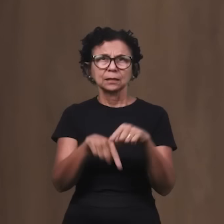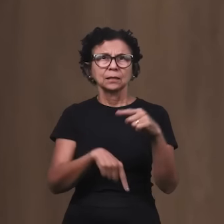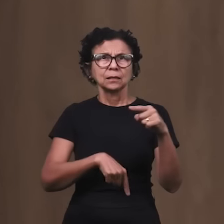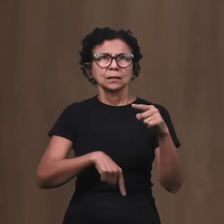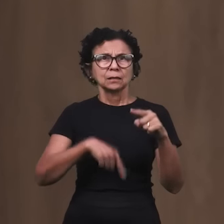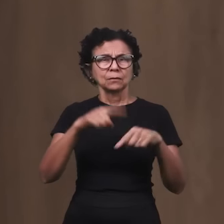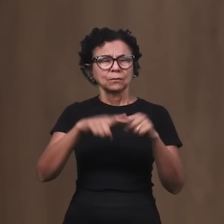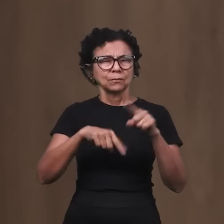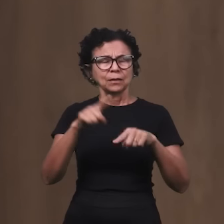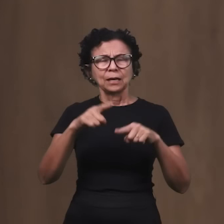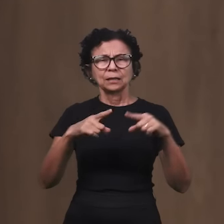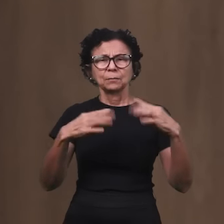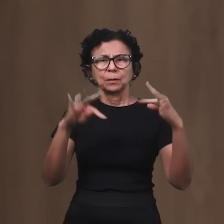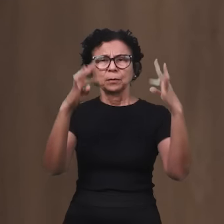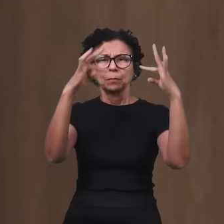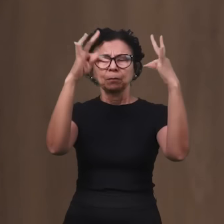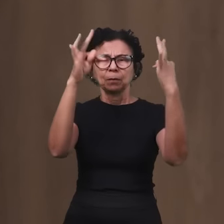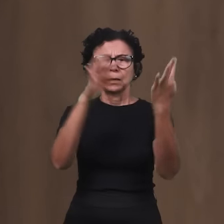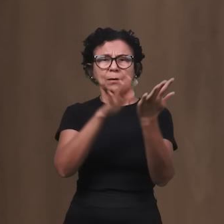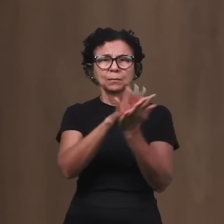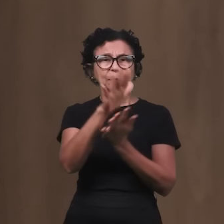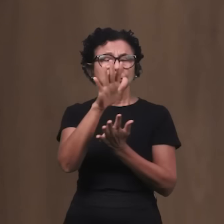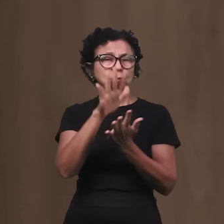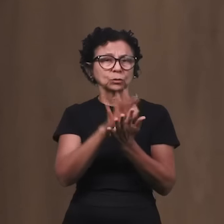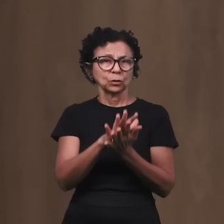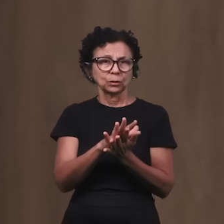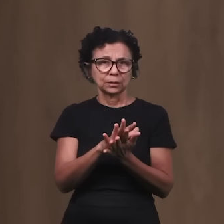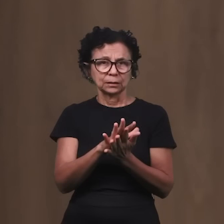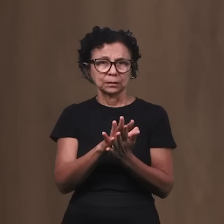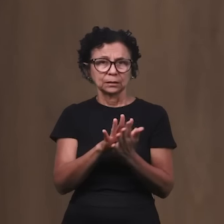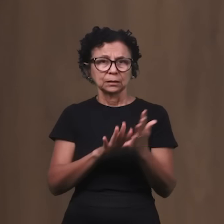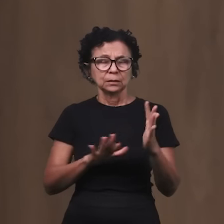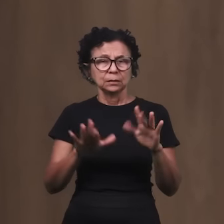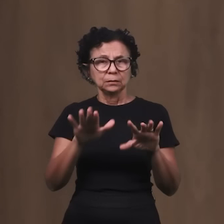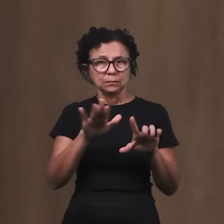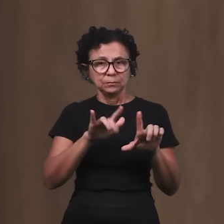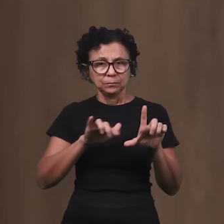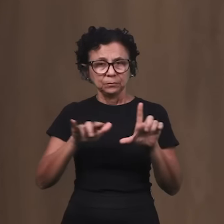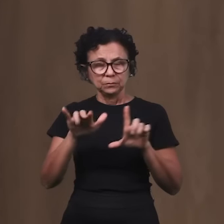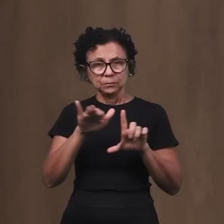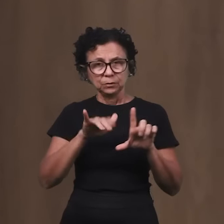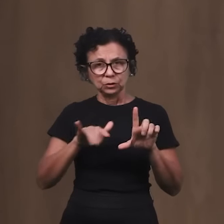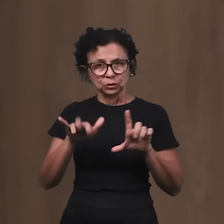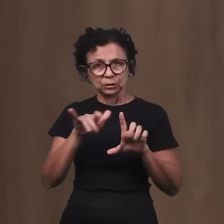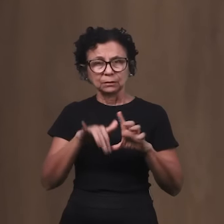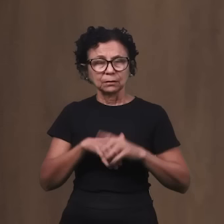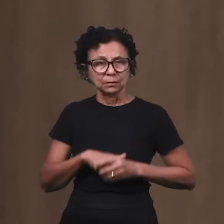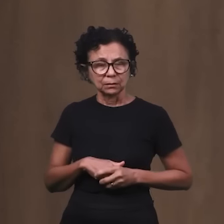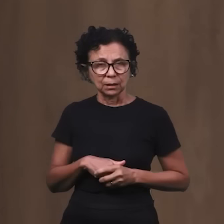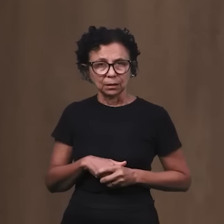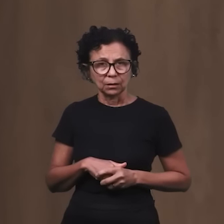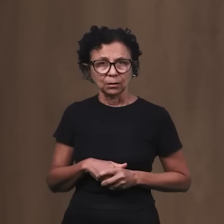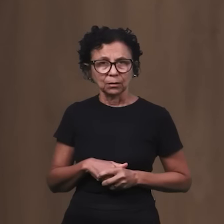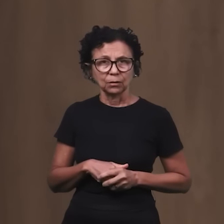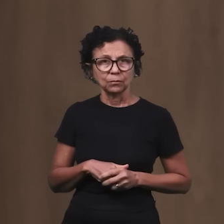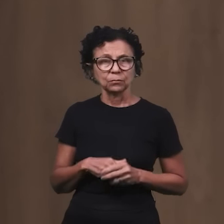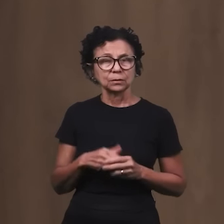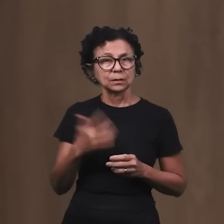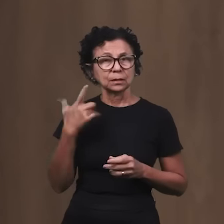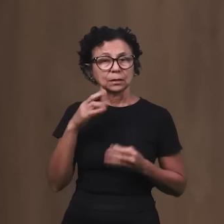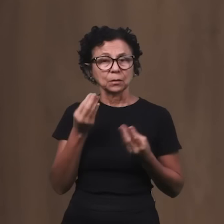tem impressoras digitais no consultório. Você otimiza o tempo, você ganha em